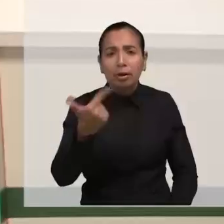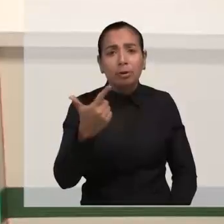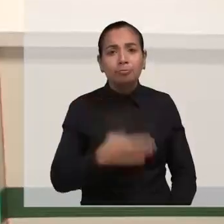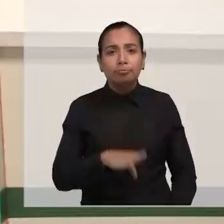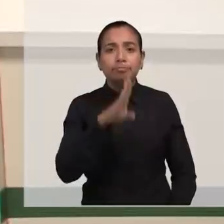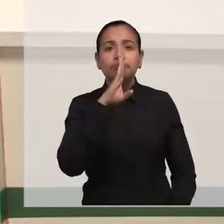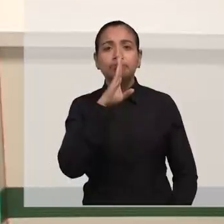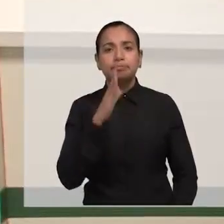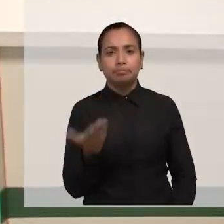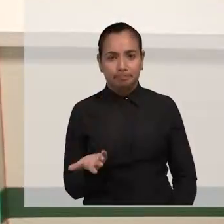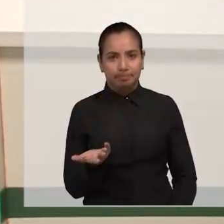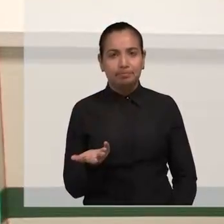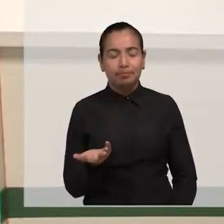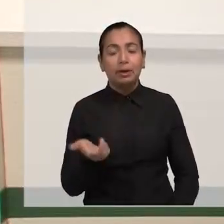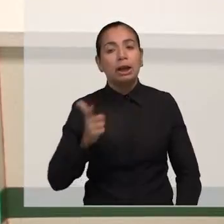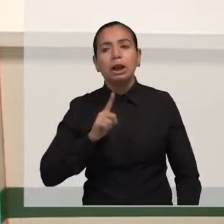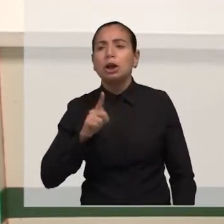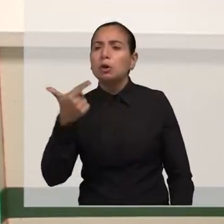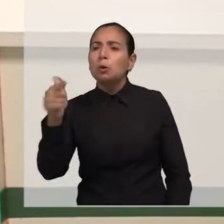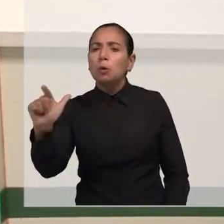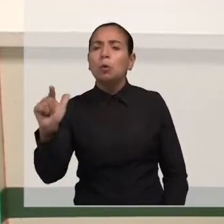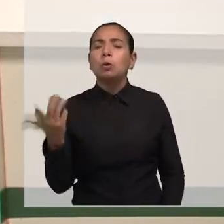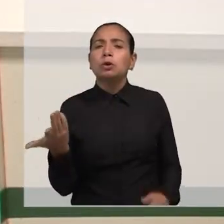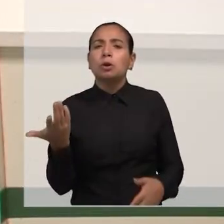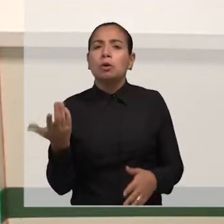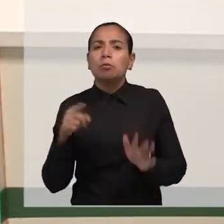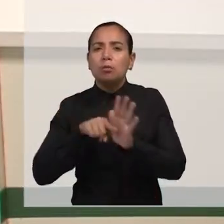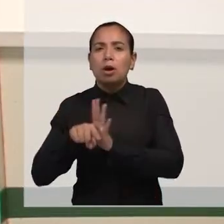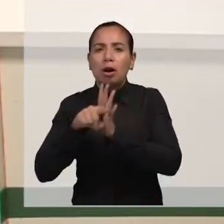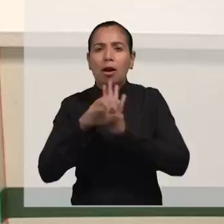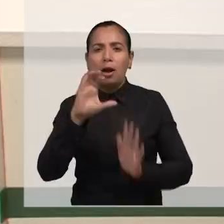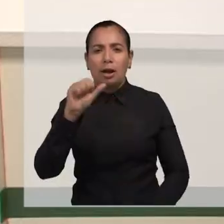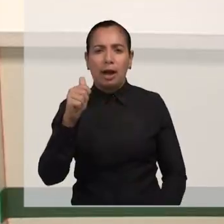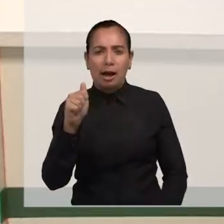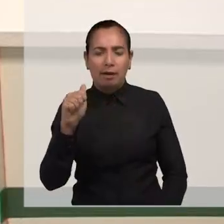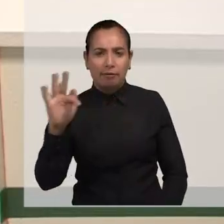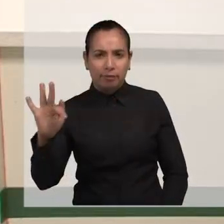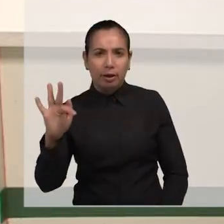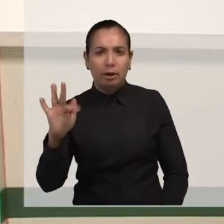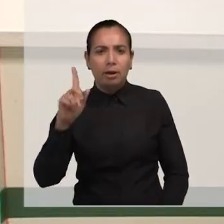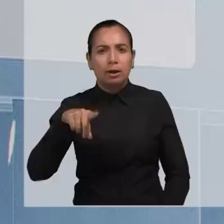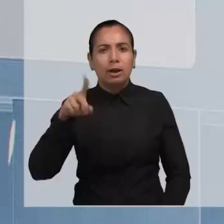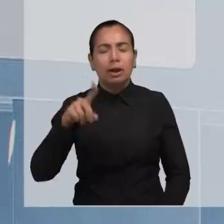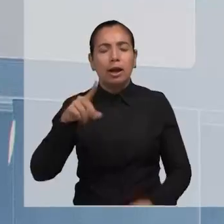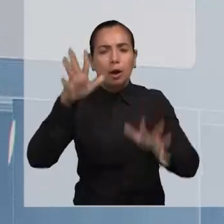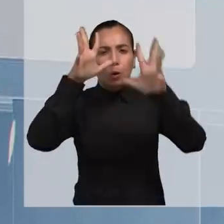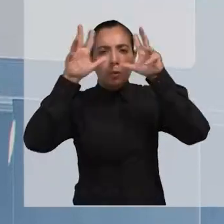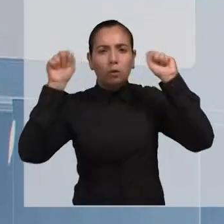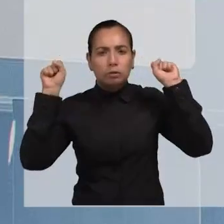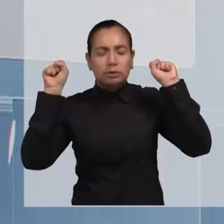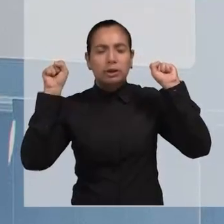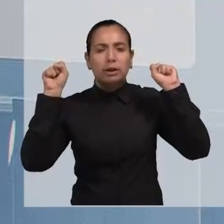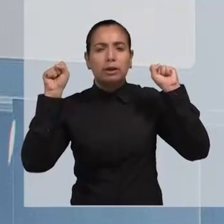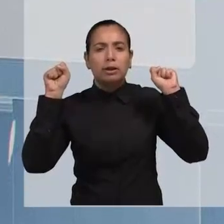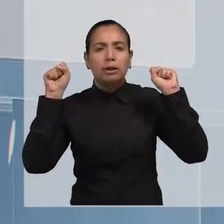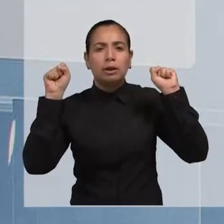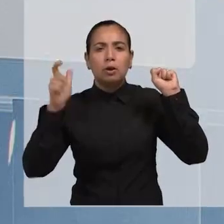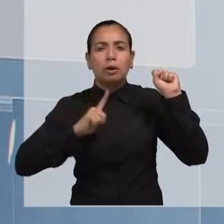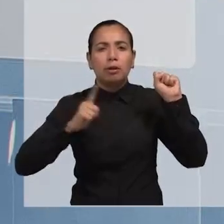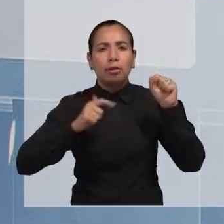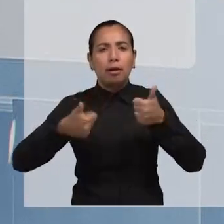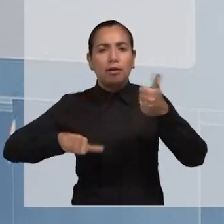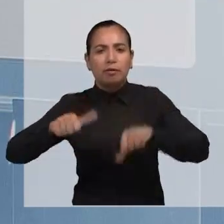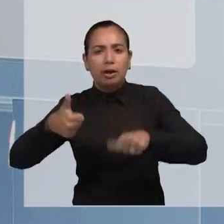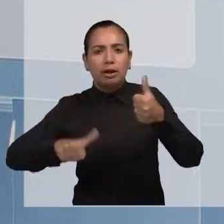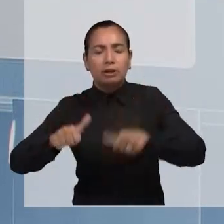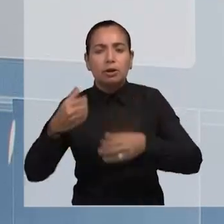hoje estourou outra investigação da Operação Zelotes, e aquela do CAF, do Conselho que faz a avaliação